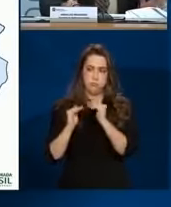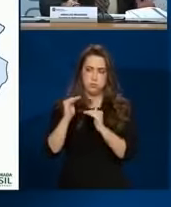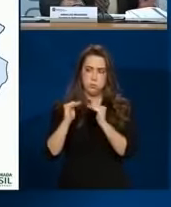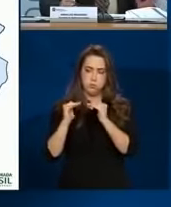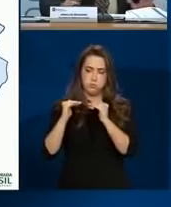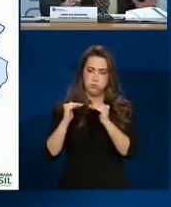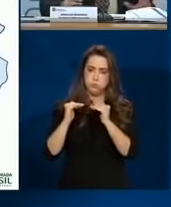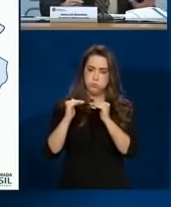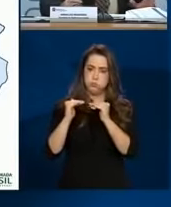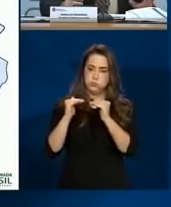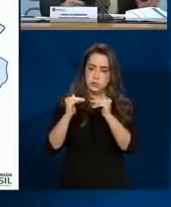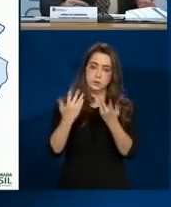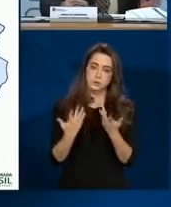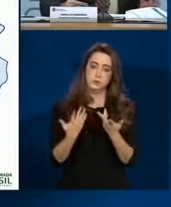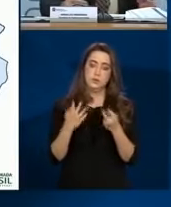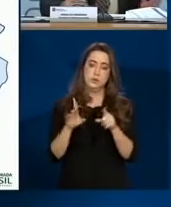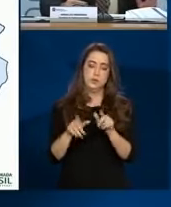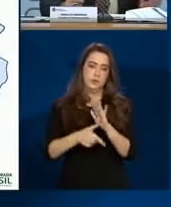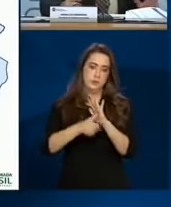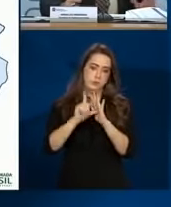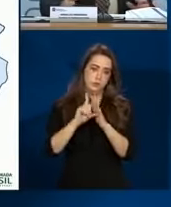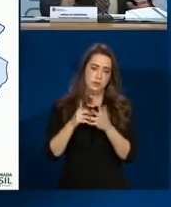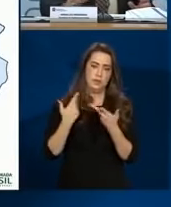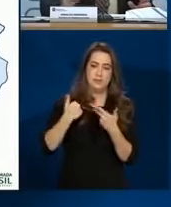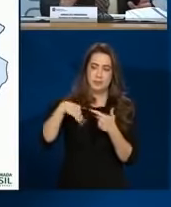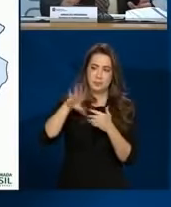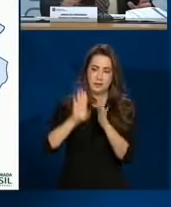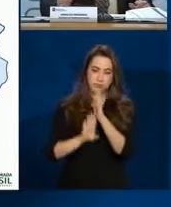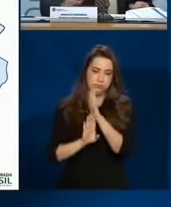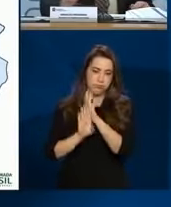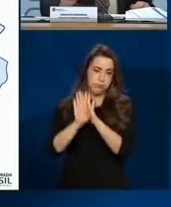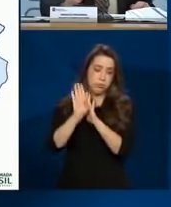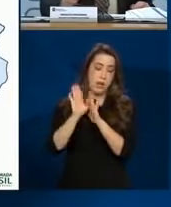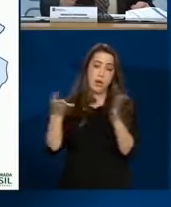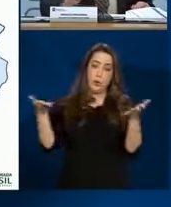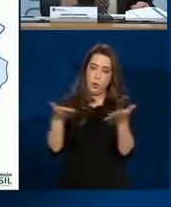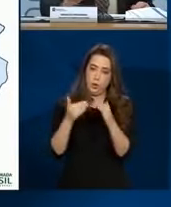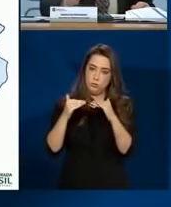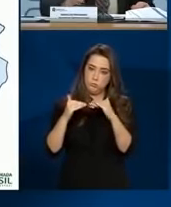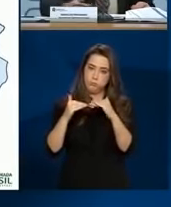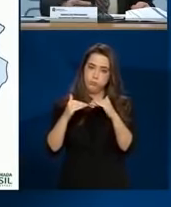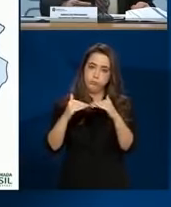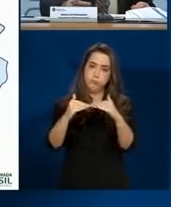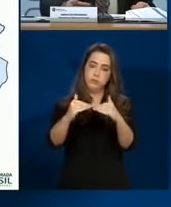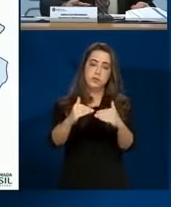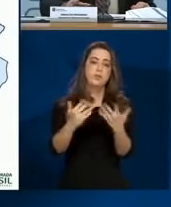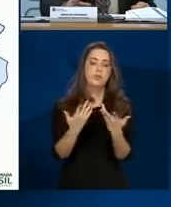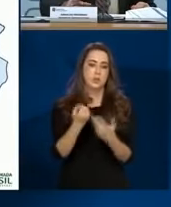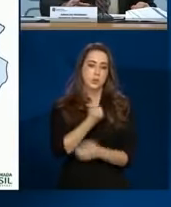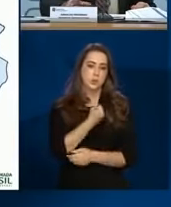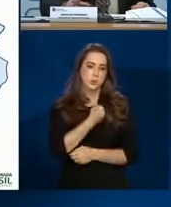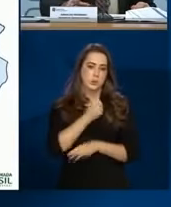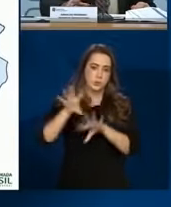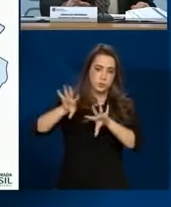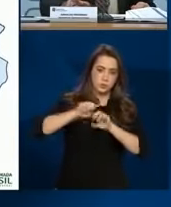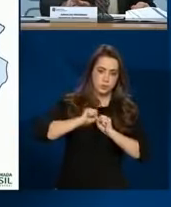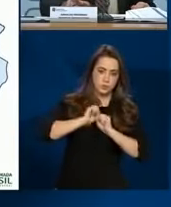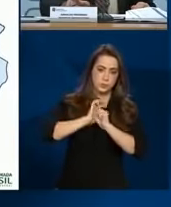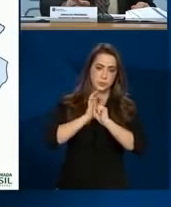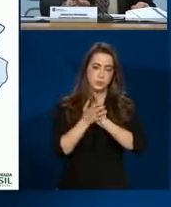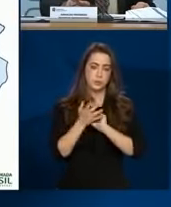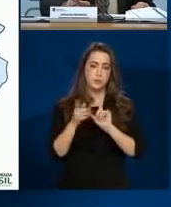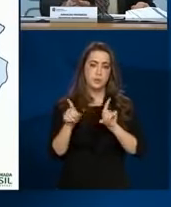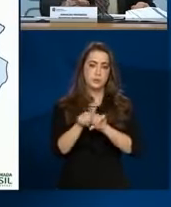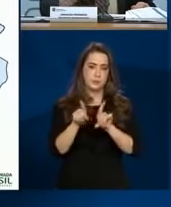semanas atrás estava com casos mais crescentes, mas Minas Gerais se estabilizou tanto no número